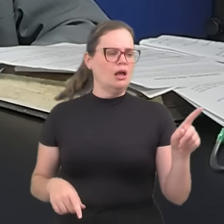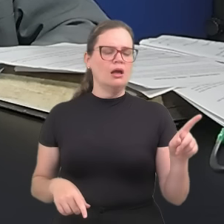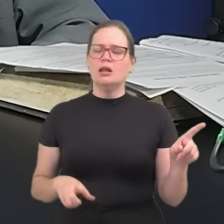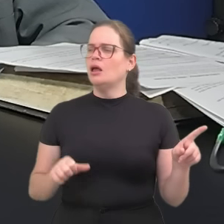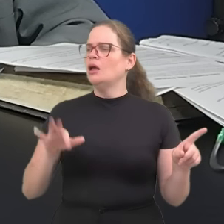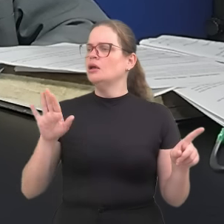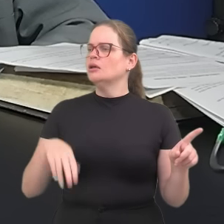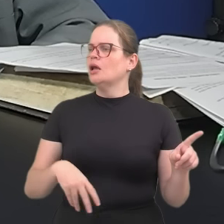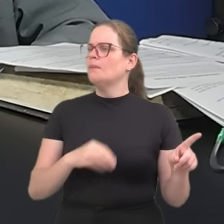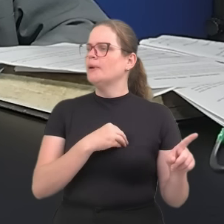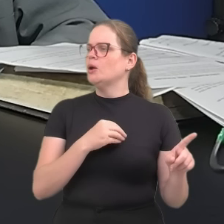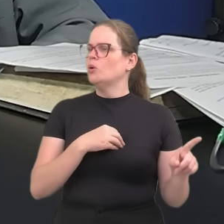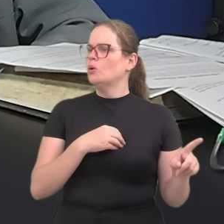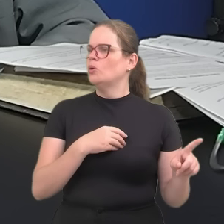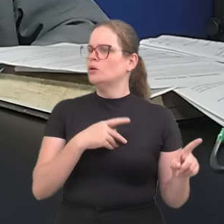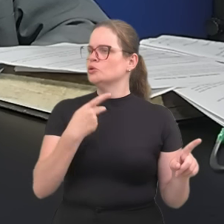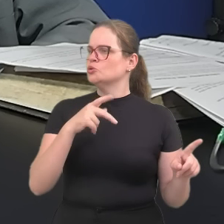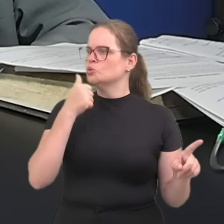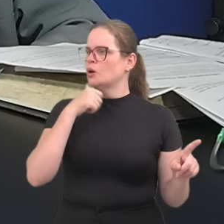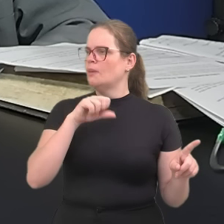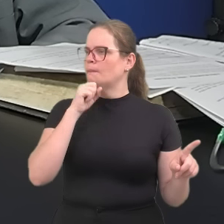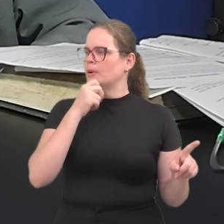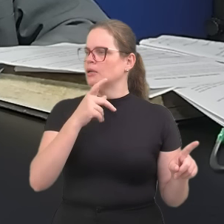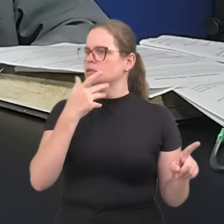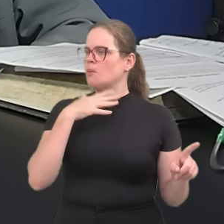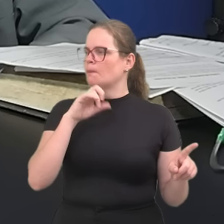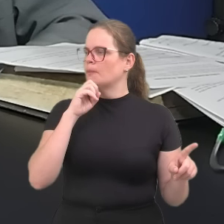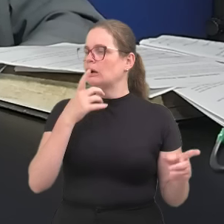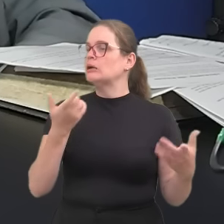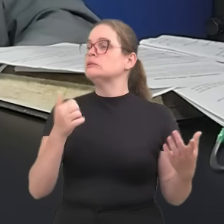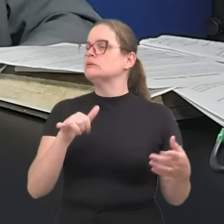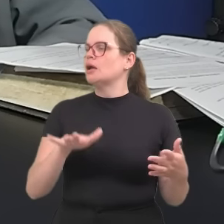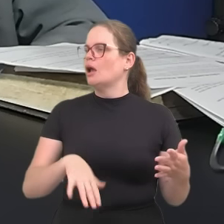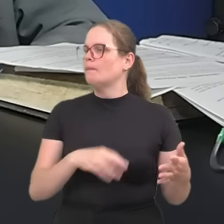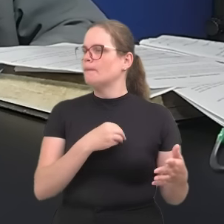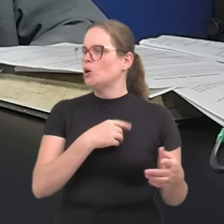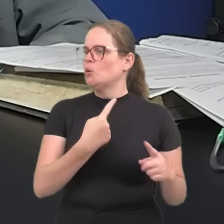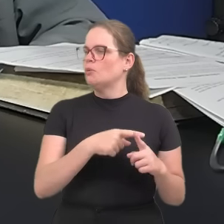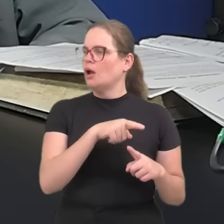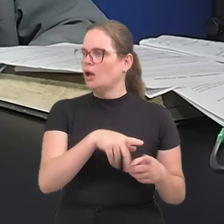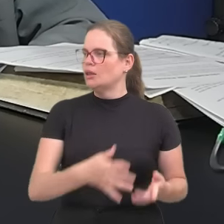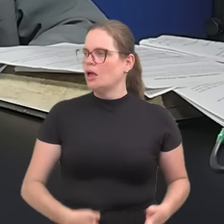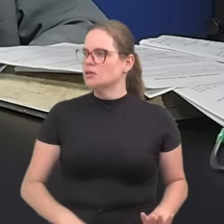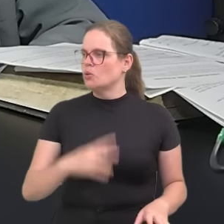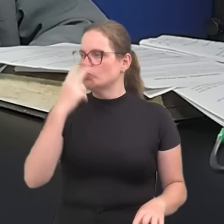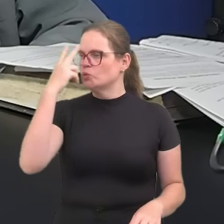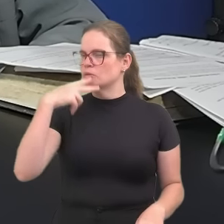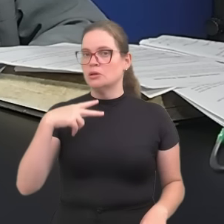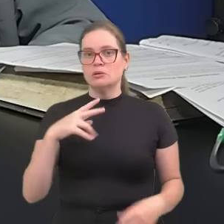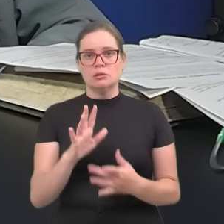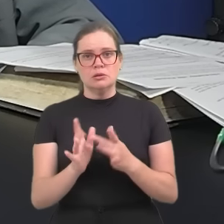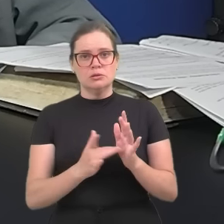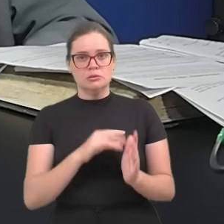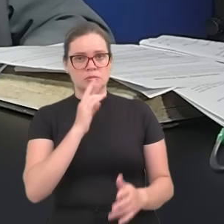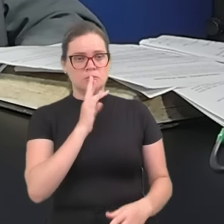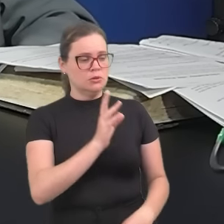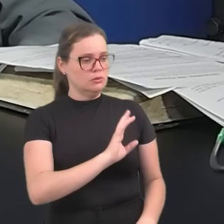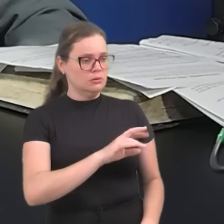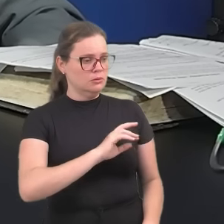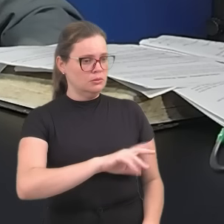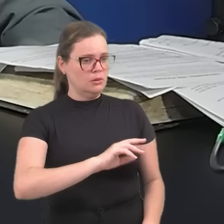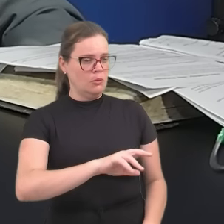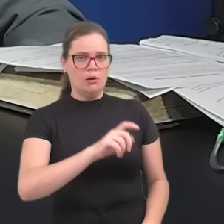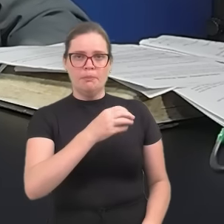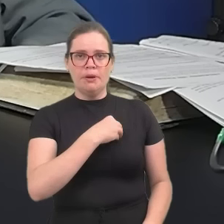nem ele pecou, nem seus pais, mas foi assim para que se manifeste nele as obras de Deus. Porque Jesus tinha